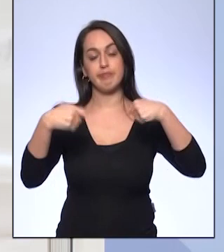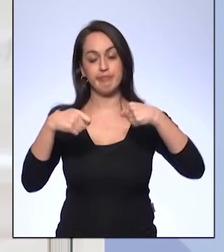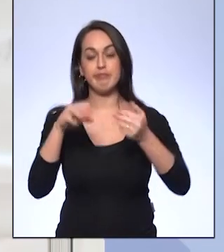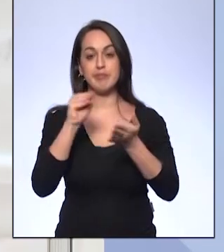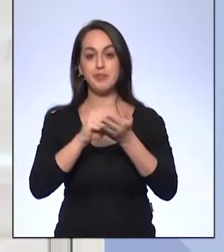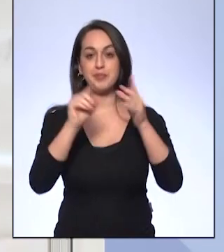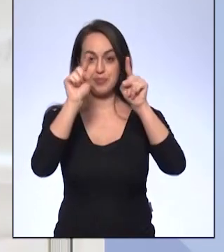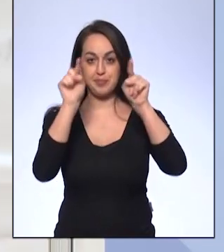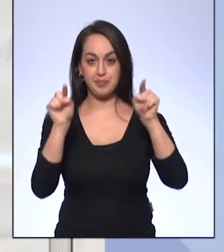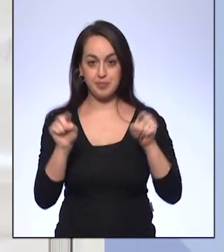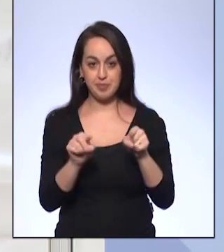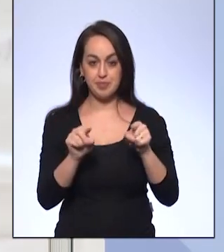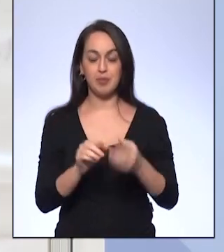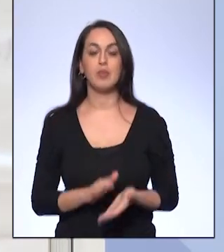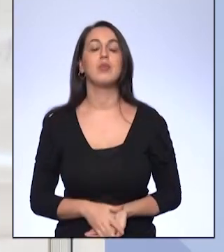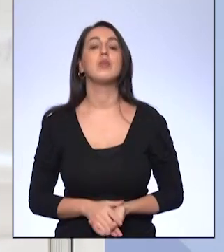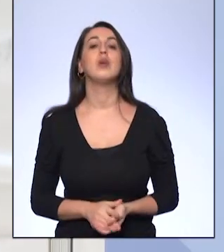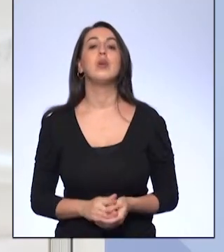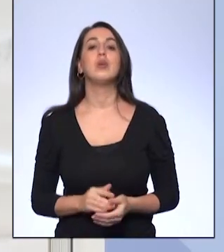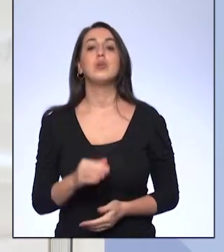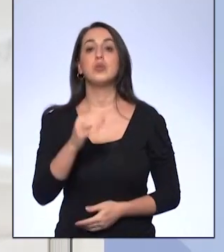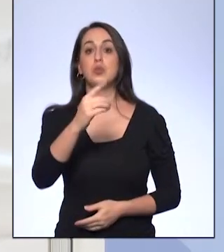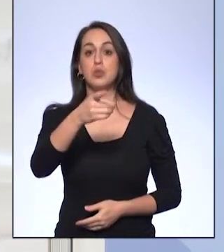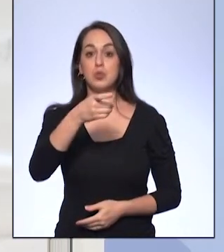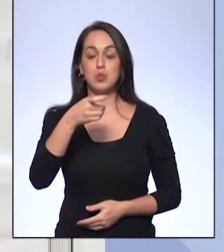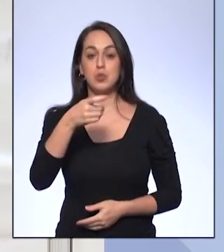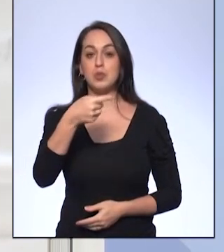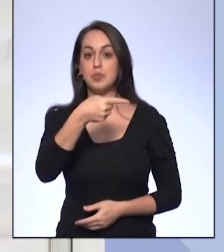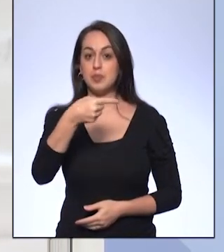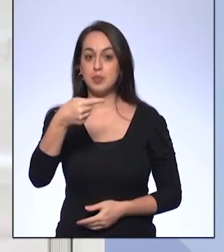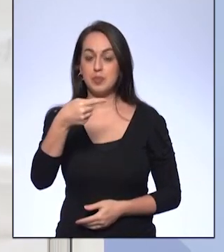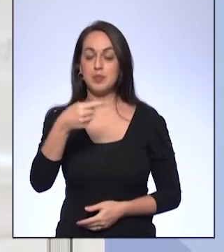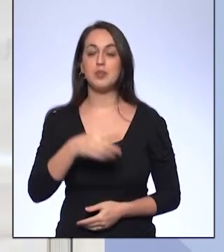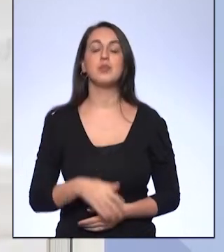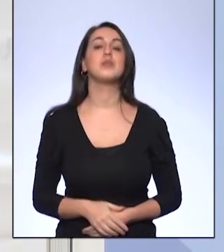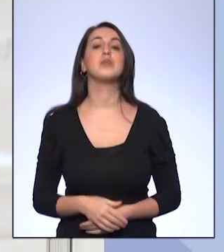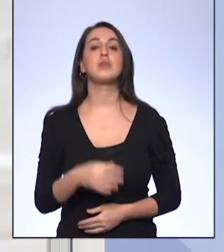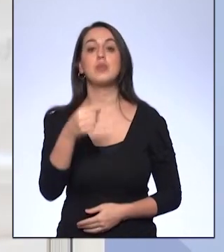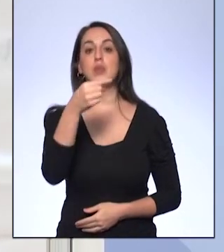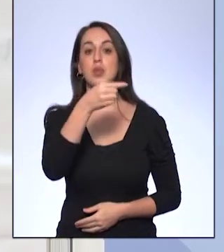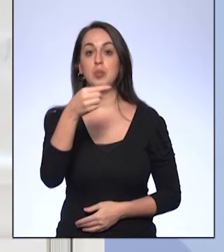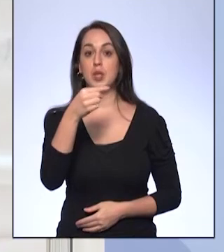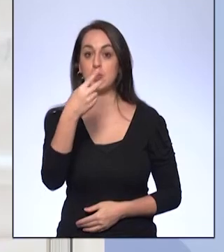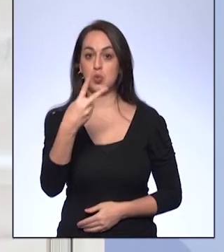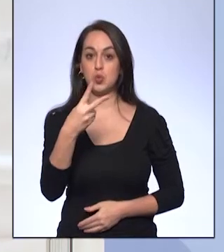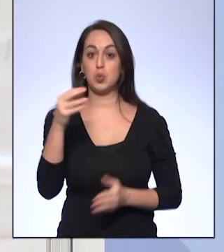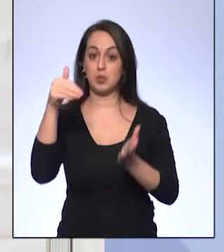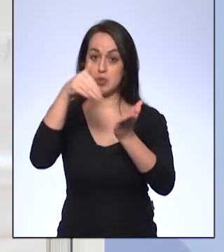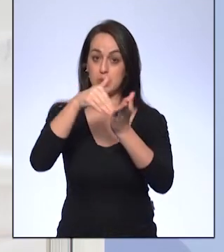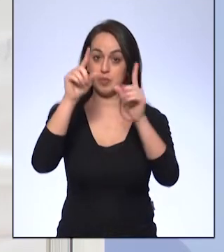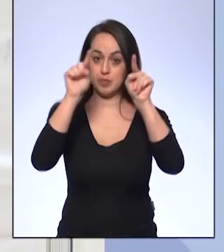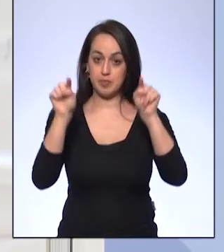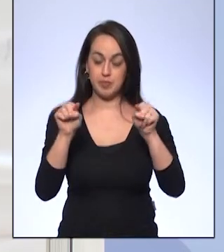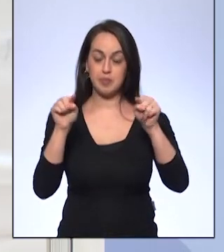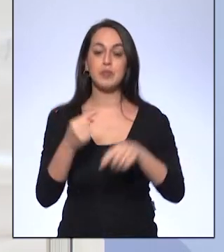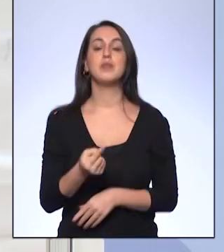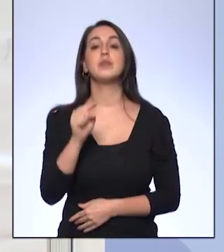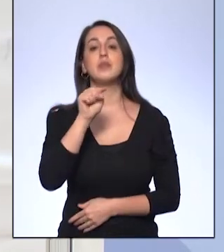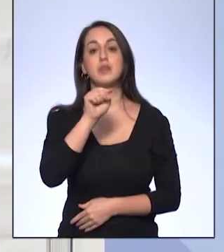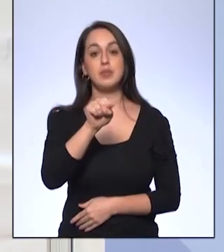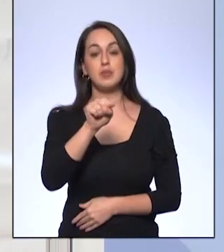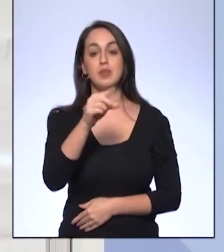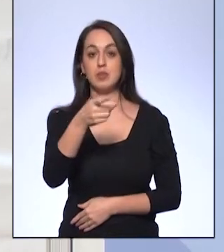parênteses. Então, x menos, primeira raiz, menos 2 dentro do parênteses,